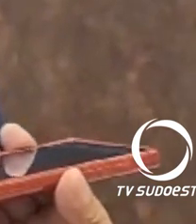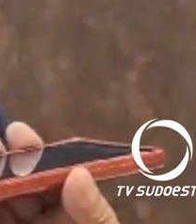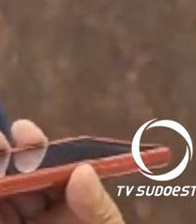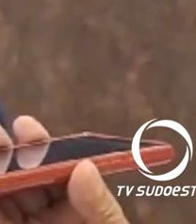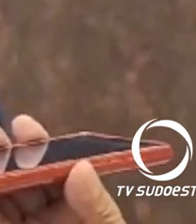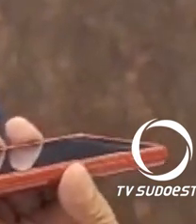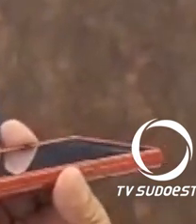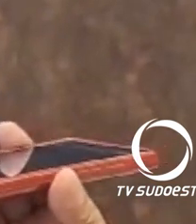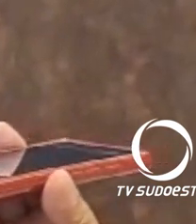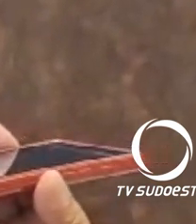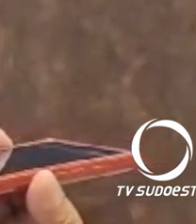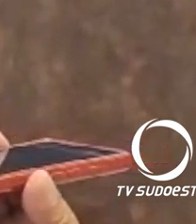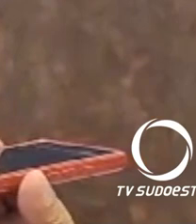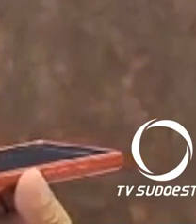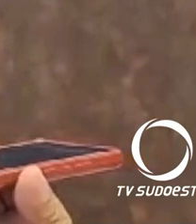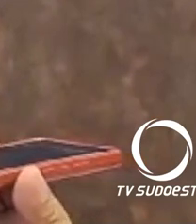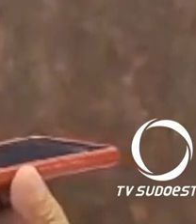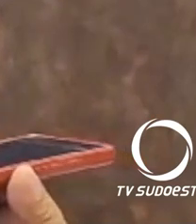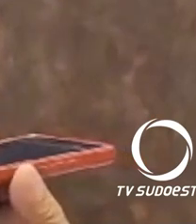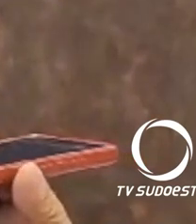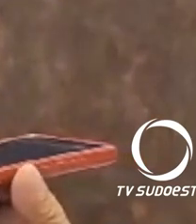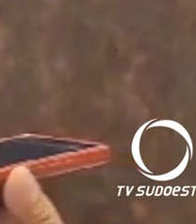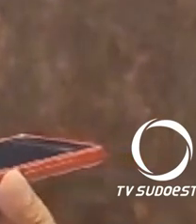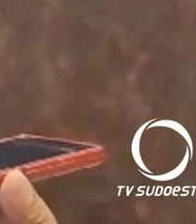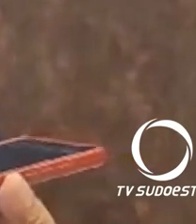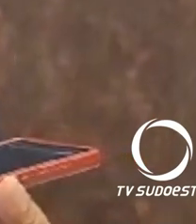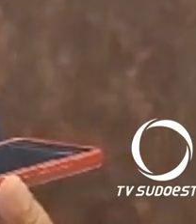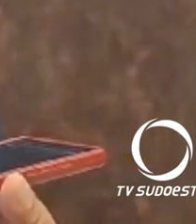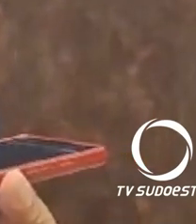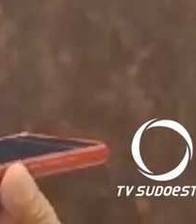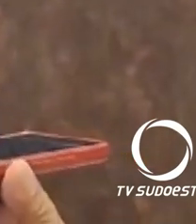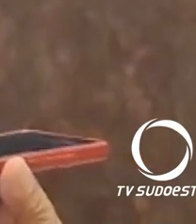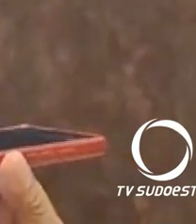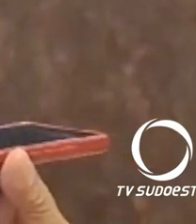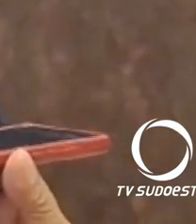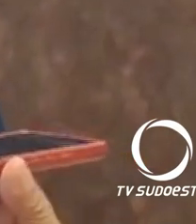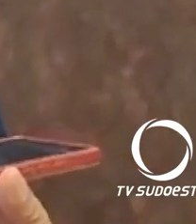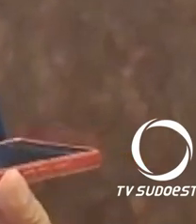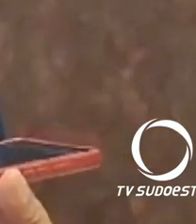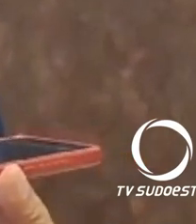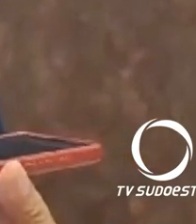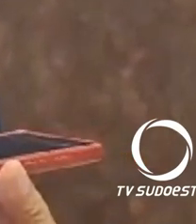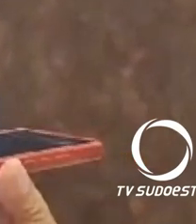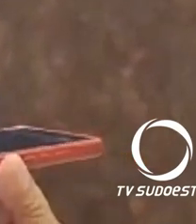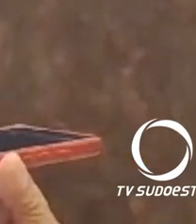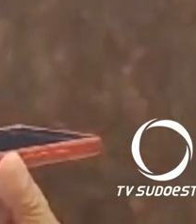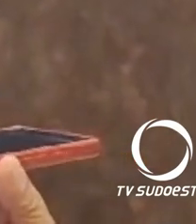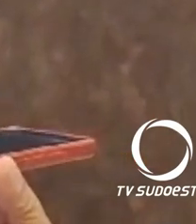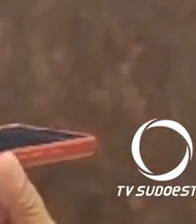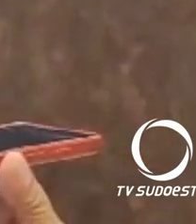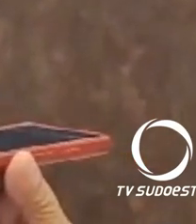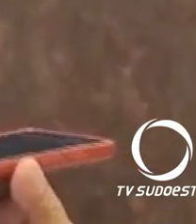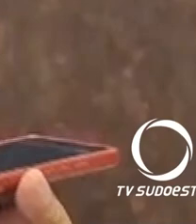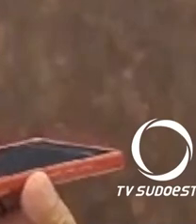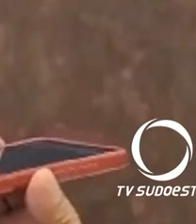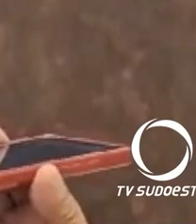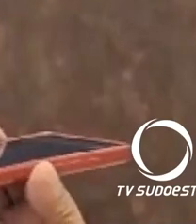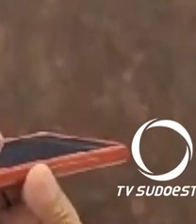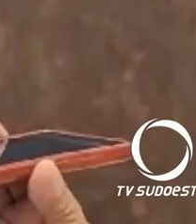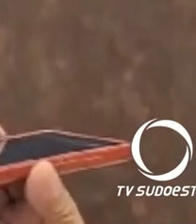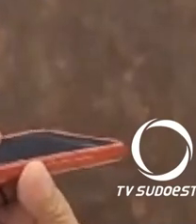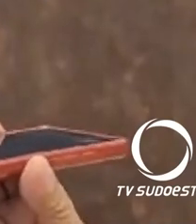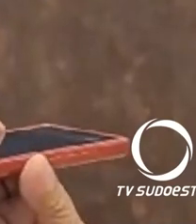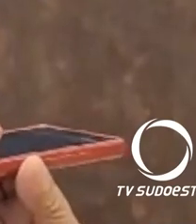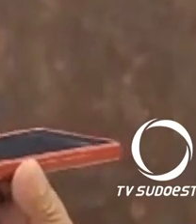nessa votação e o vereador Biru foi o contrário Então Muito provavelmente ocorrerá votos divergentes aí na sexta-feira